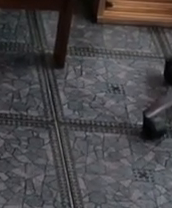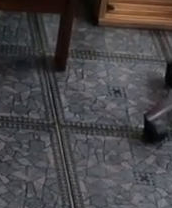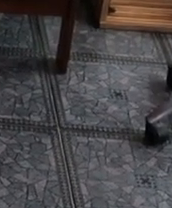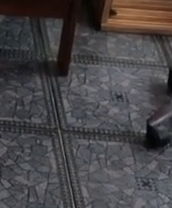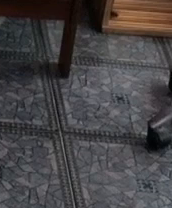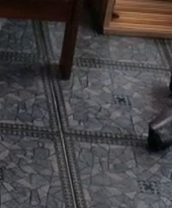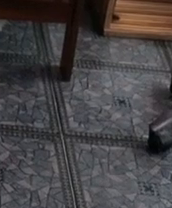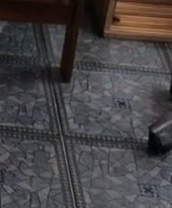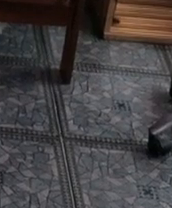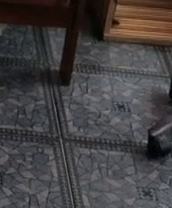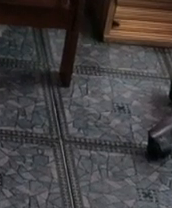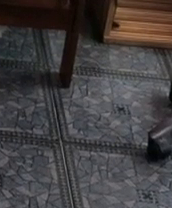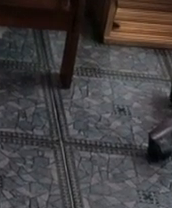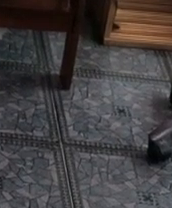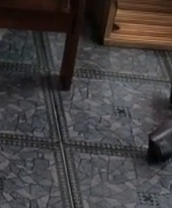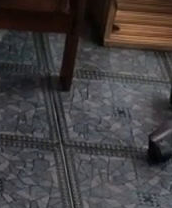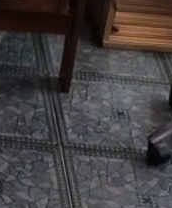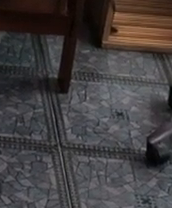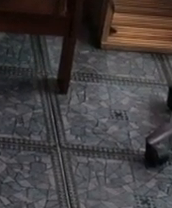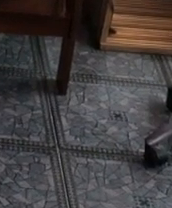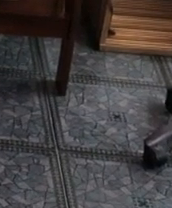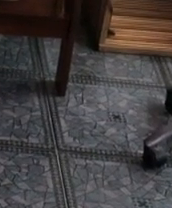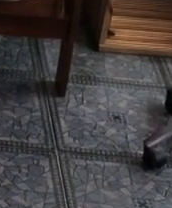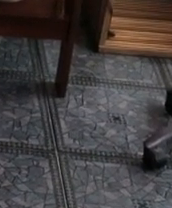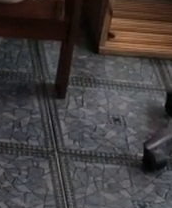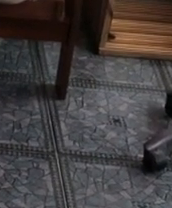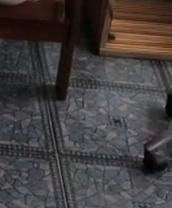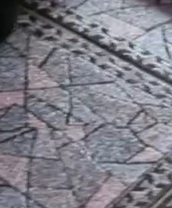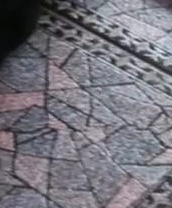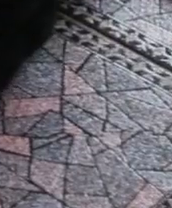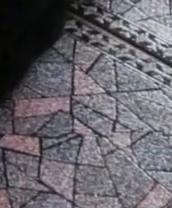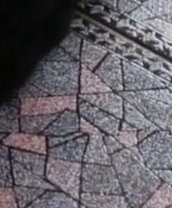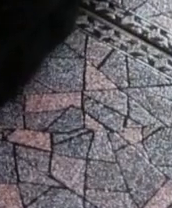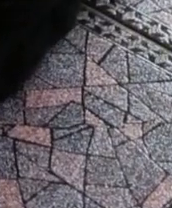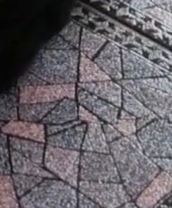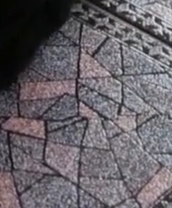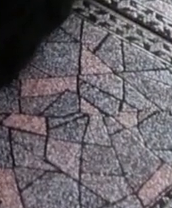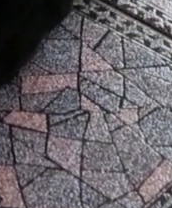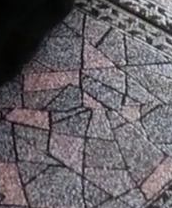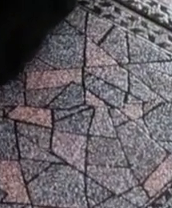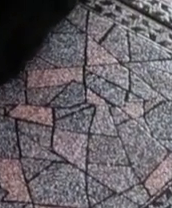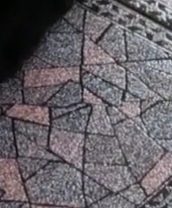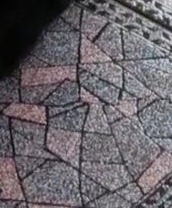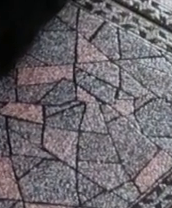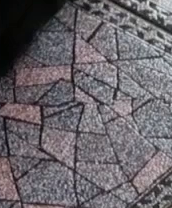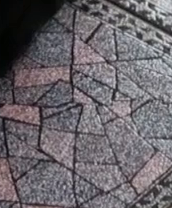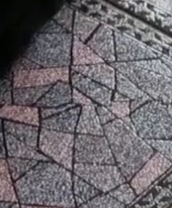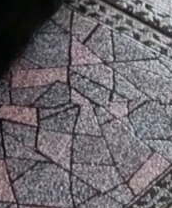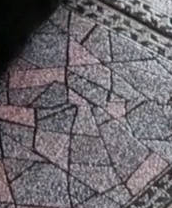sofá com um laptop no colo. Sani deitado aos pés dele. As pessoas que, como eu,